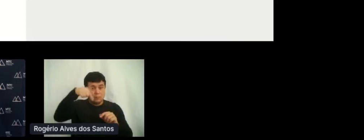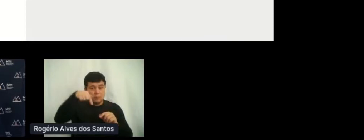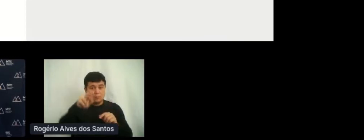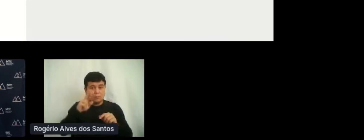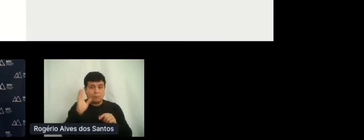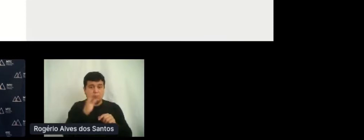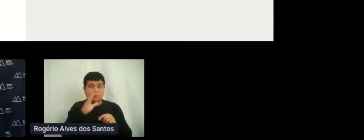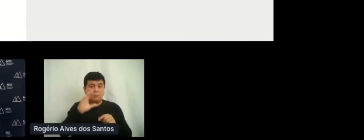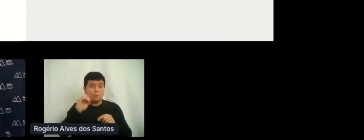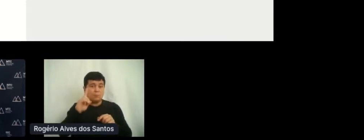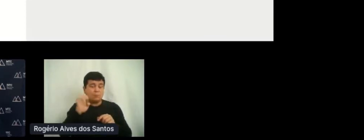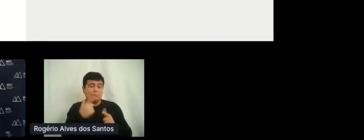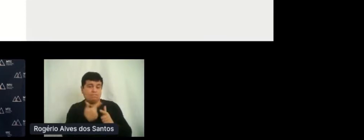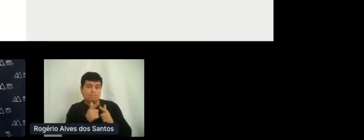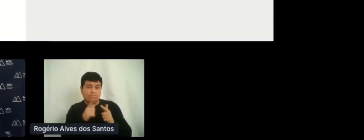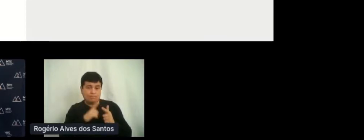necessárias, tá bom?